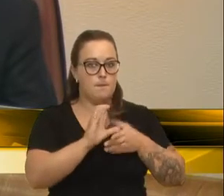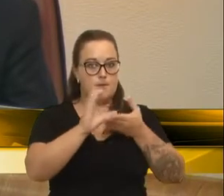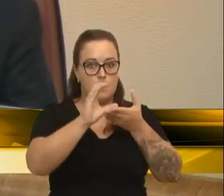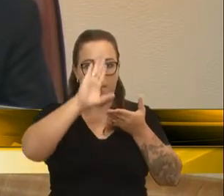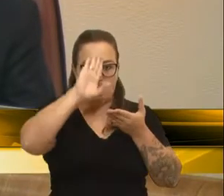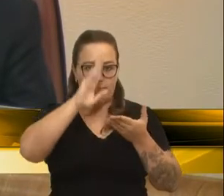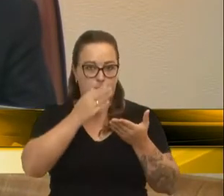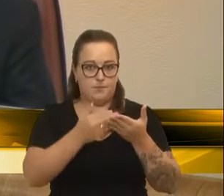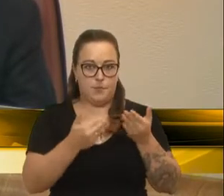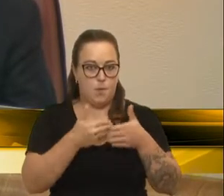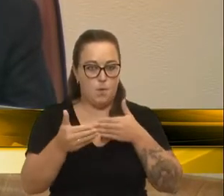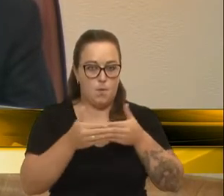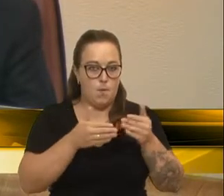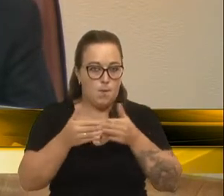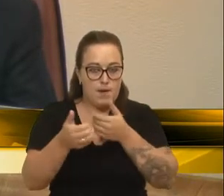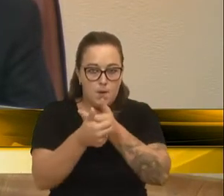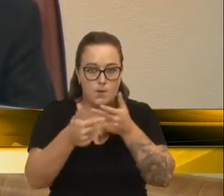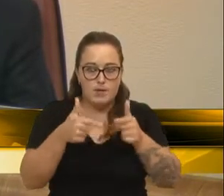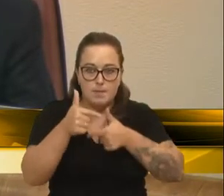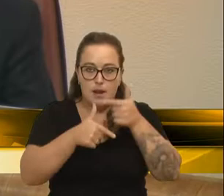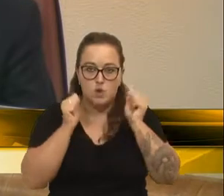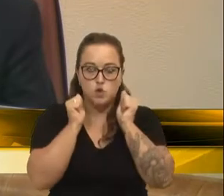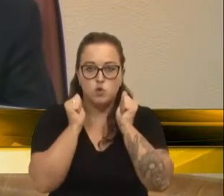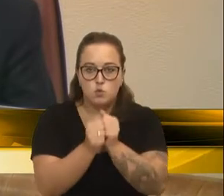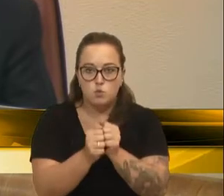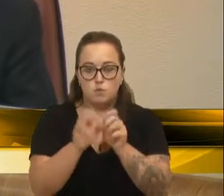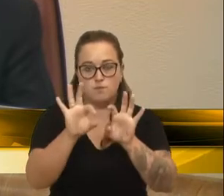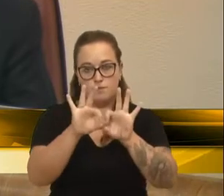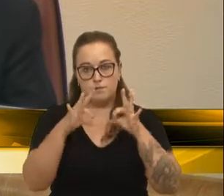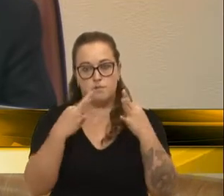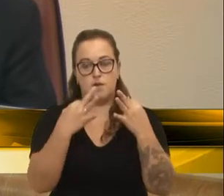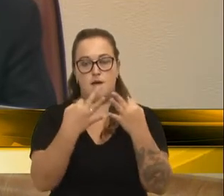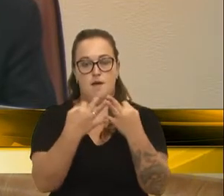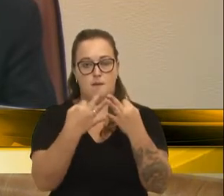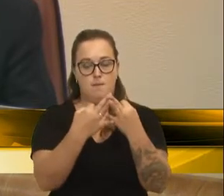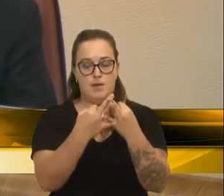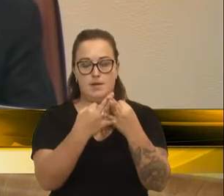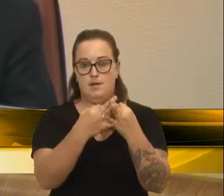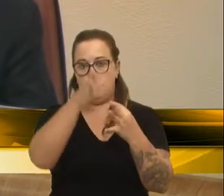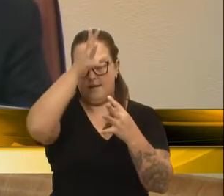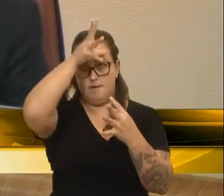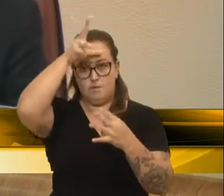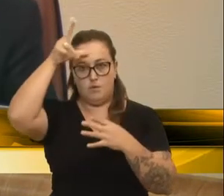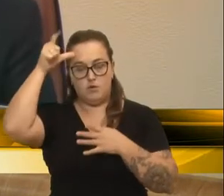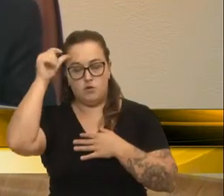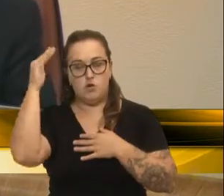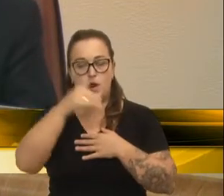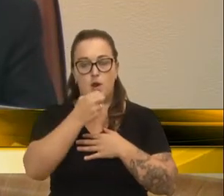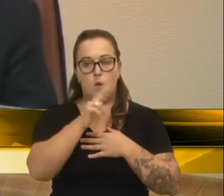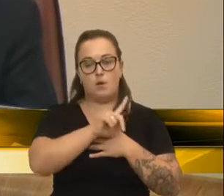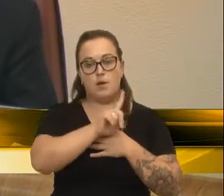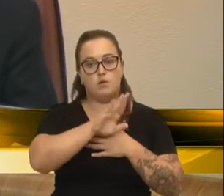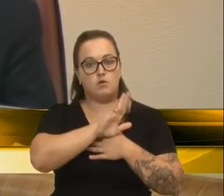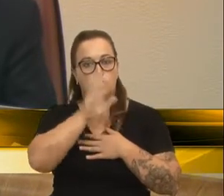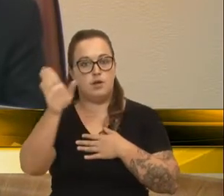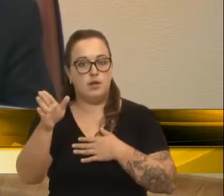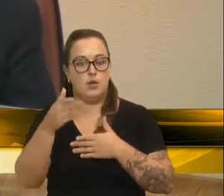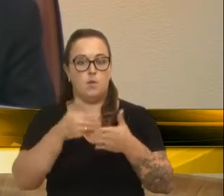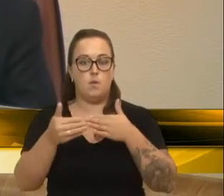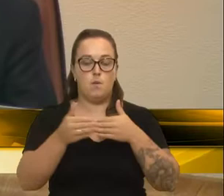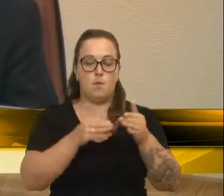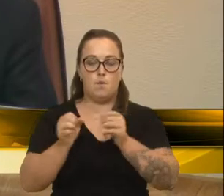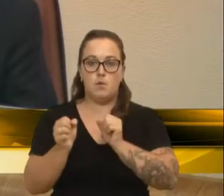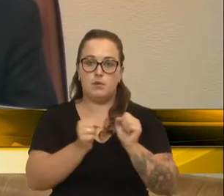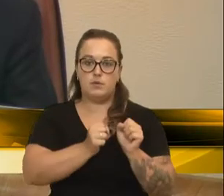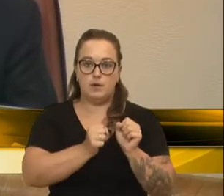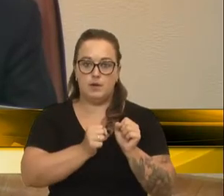ou ainda de função gratificada na administração pública direta e indireta, em qualquer dos poderes da União, dos